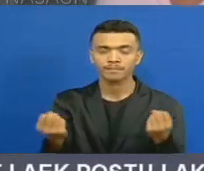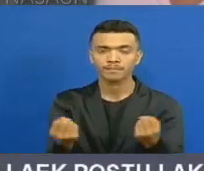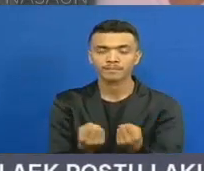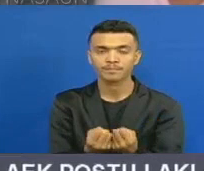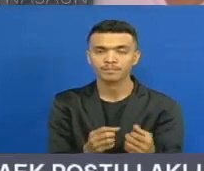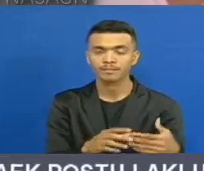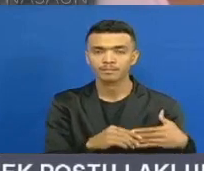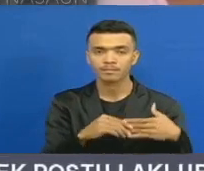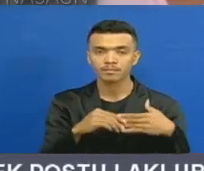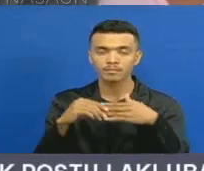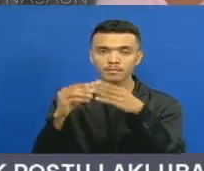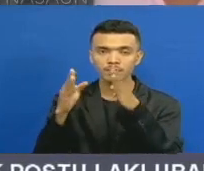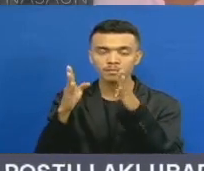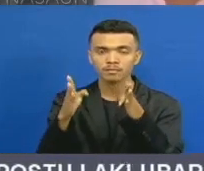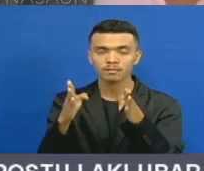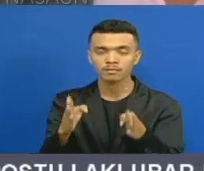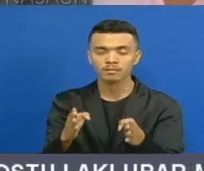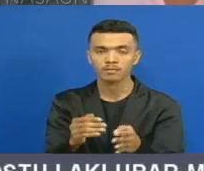suco, liderança comunitária, ser por sua vez,